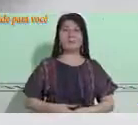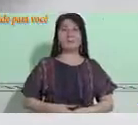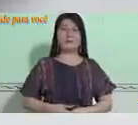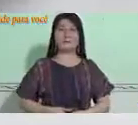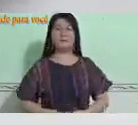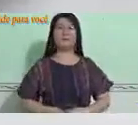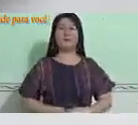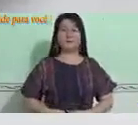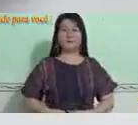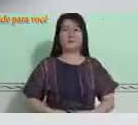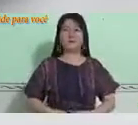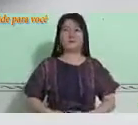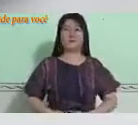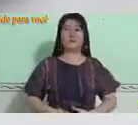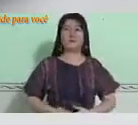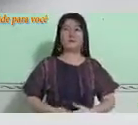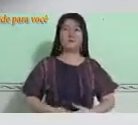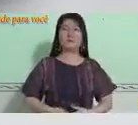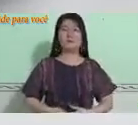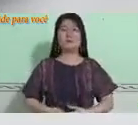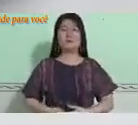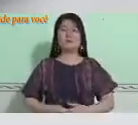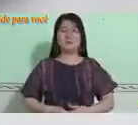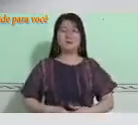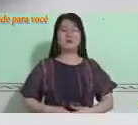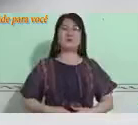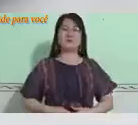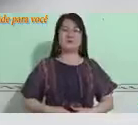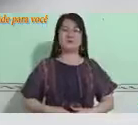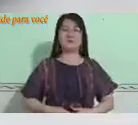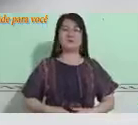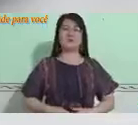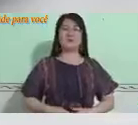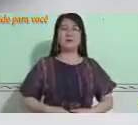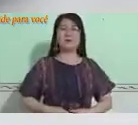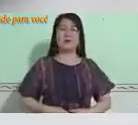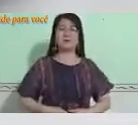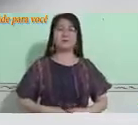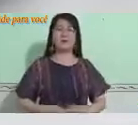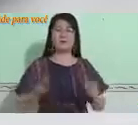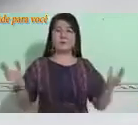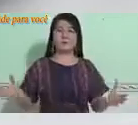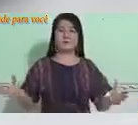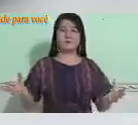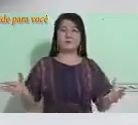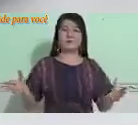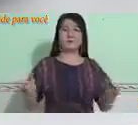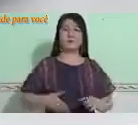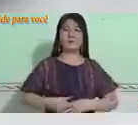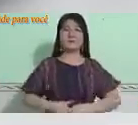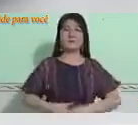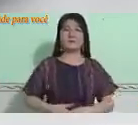No entanto, caso tenha havido alguma lesão do nervo, a alteração na sensibilidade pode durar muitos